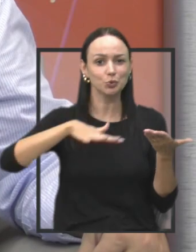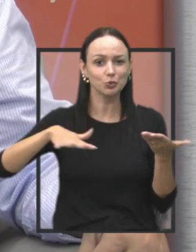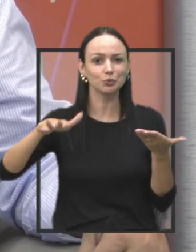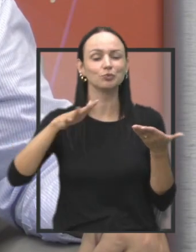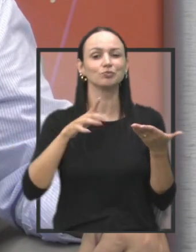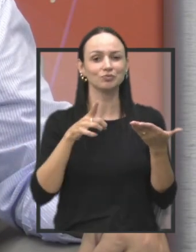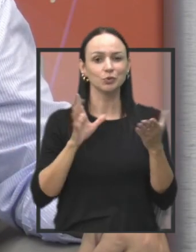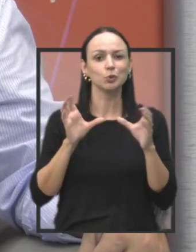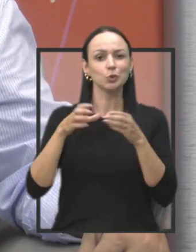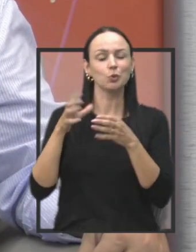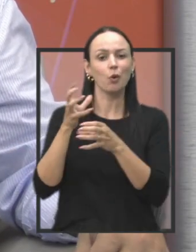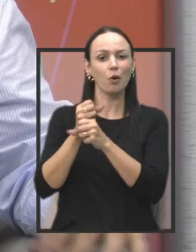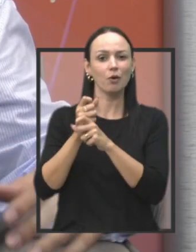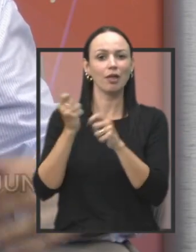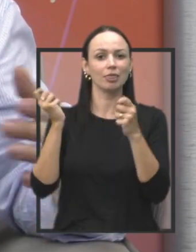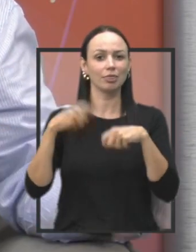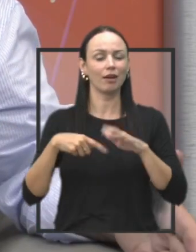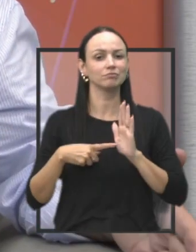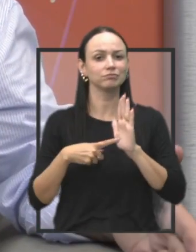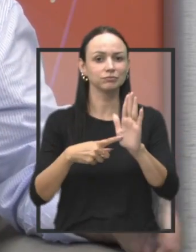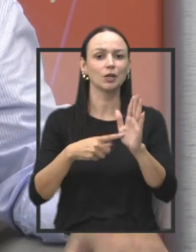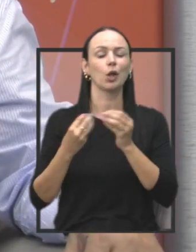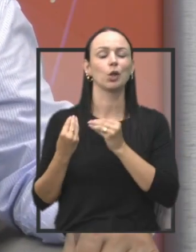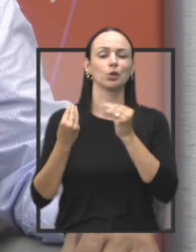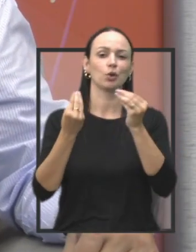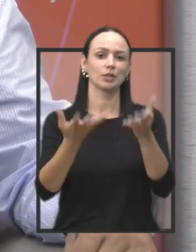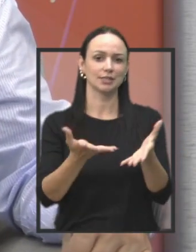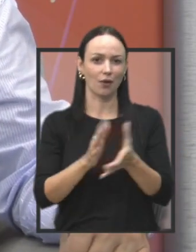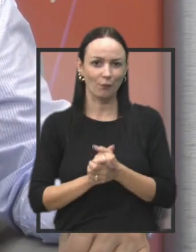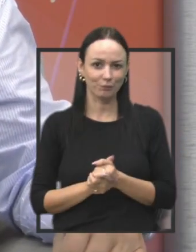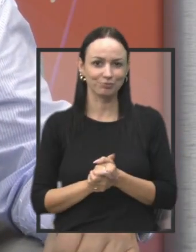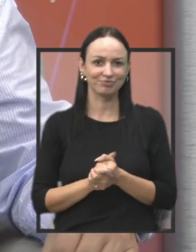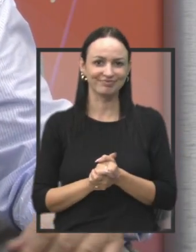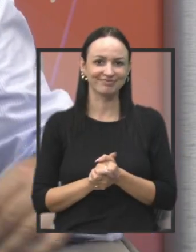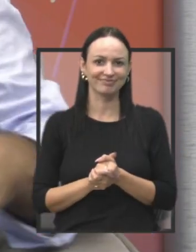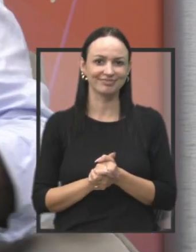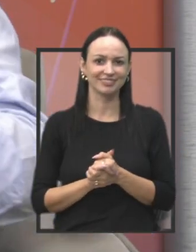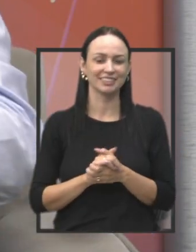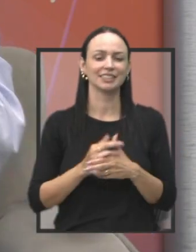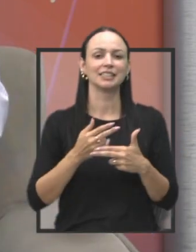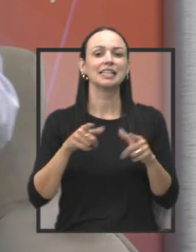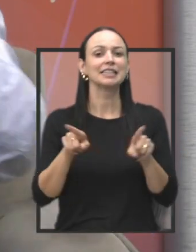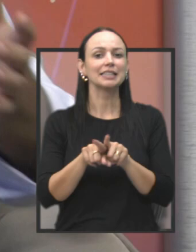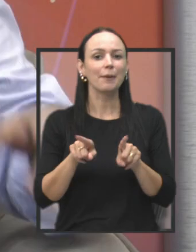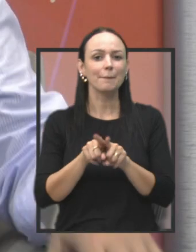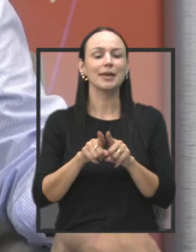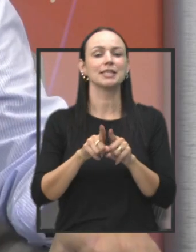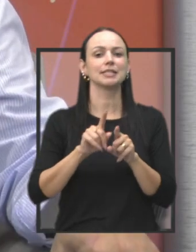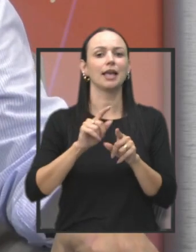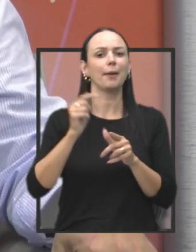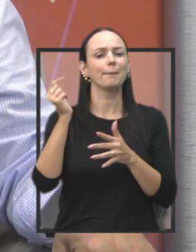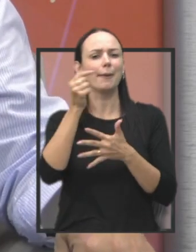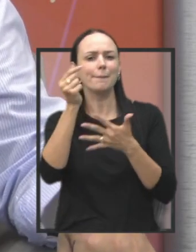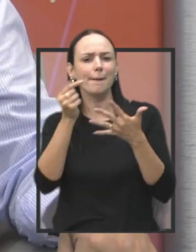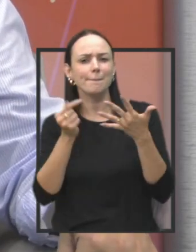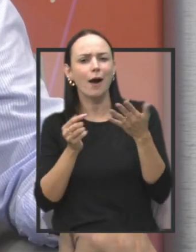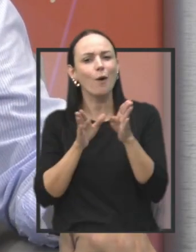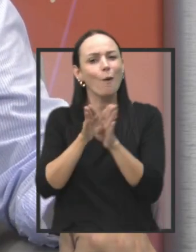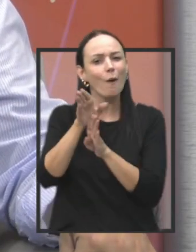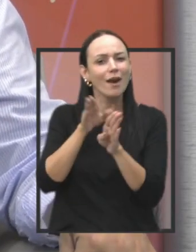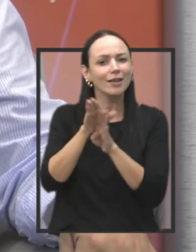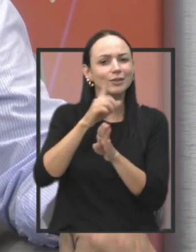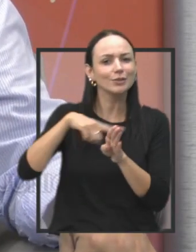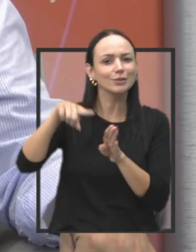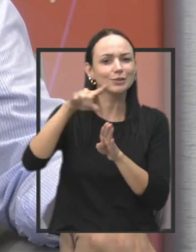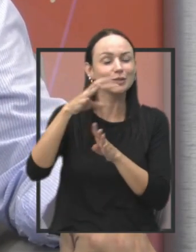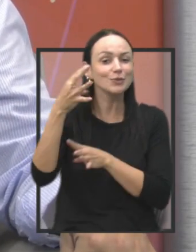classe contábil pode prestar na questão das doações e também trazer todas essas orientações para todos que